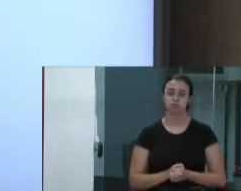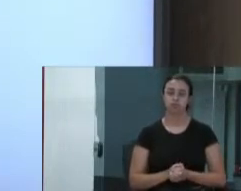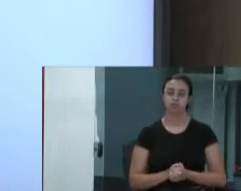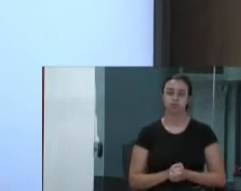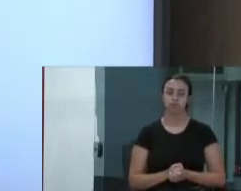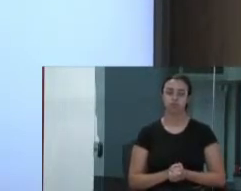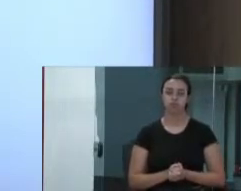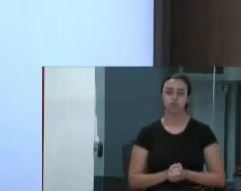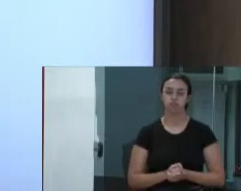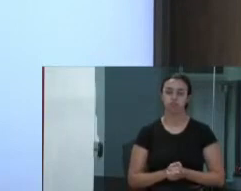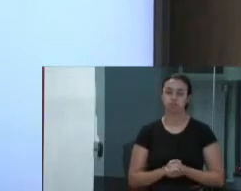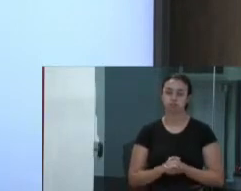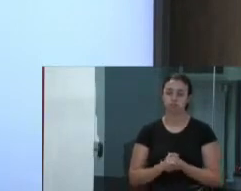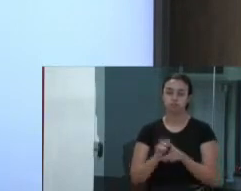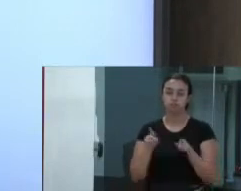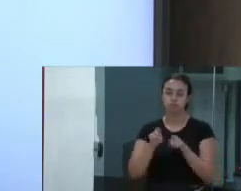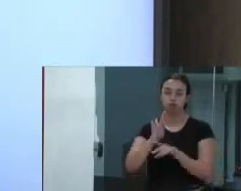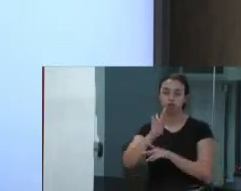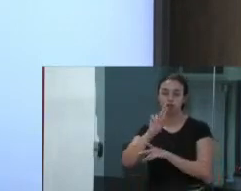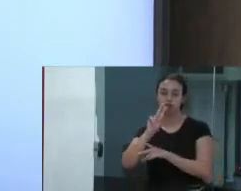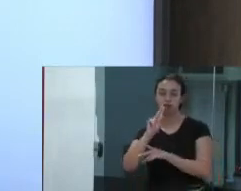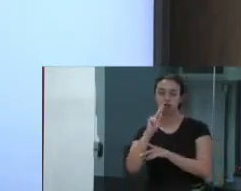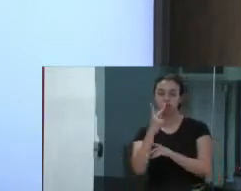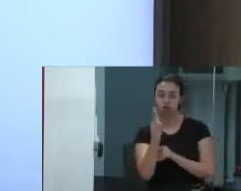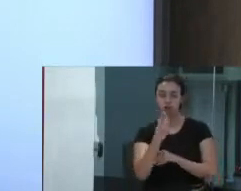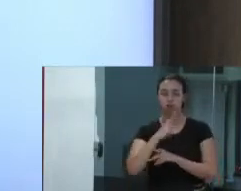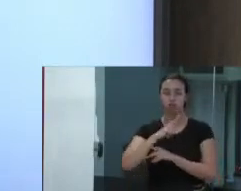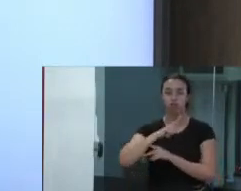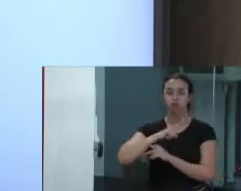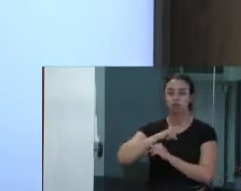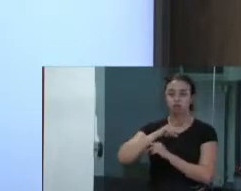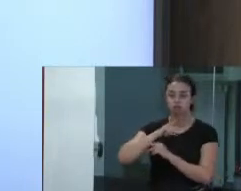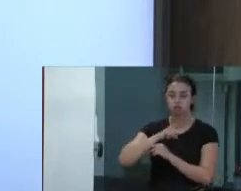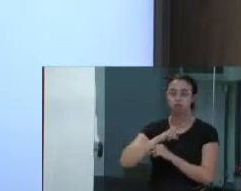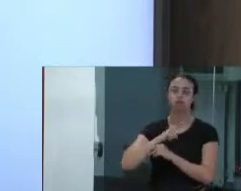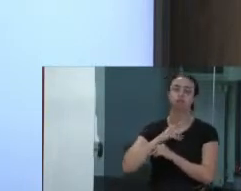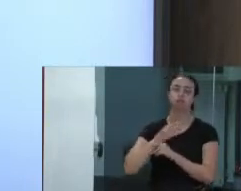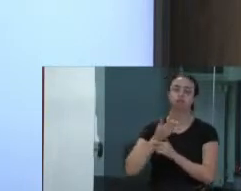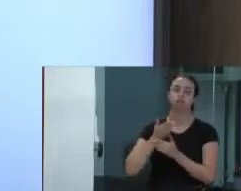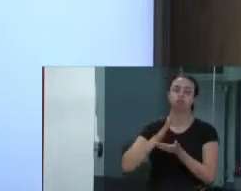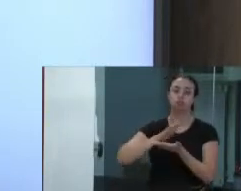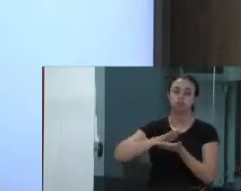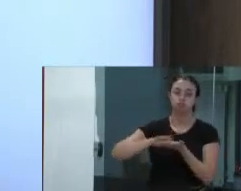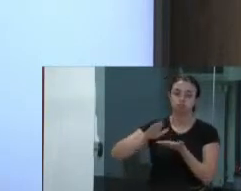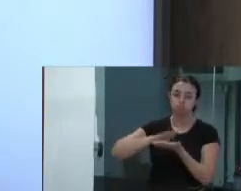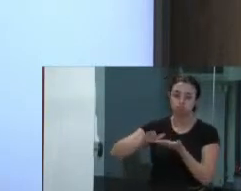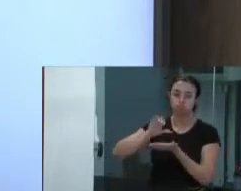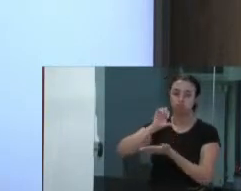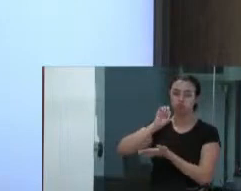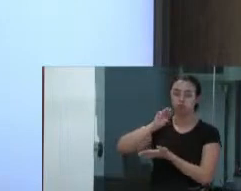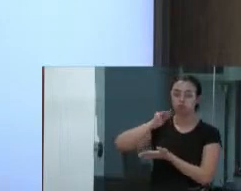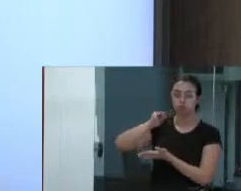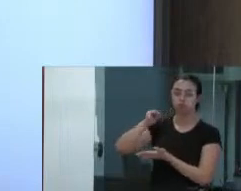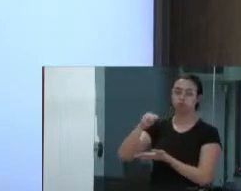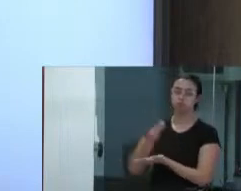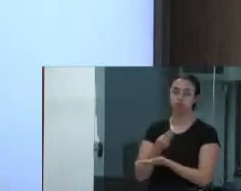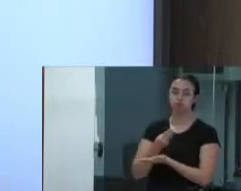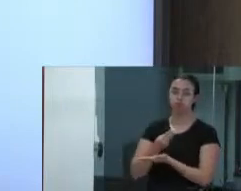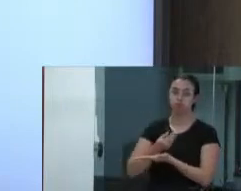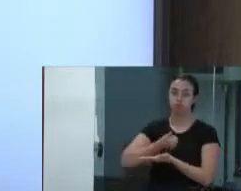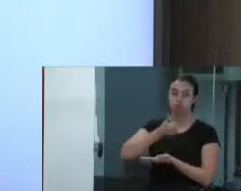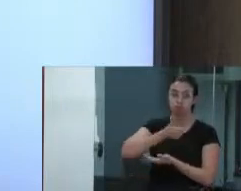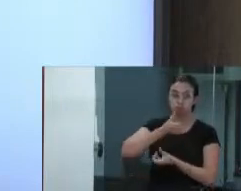ainda. O recursos humanos, né, a gente teve aí empenhados os 9 milhões. No